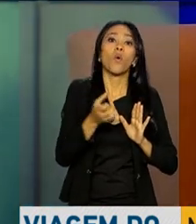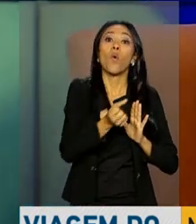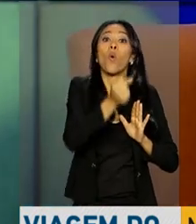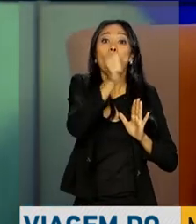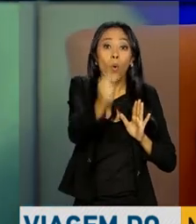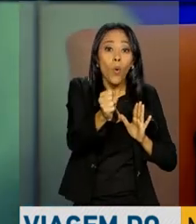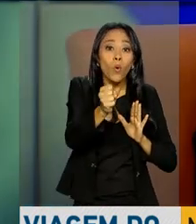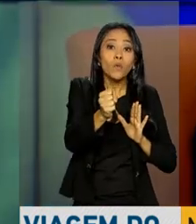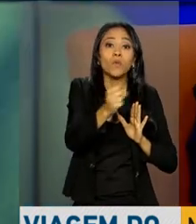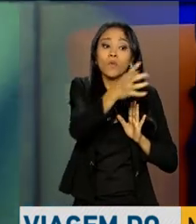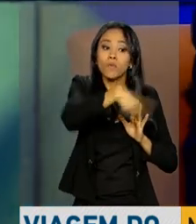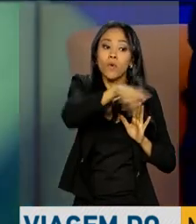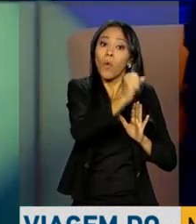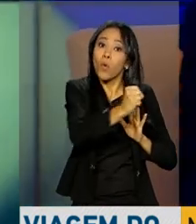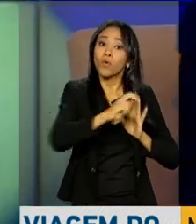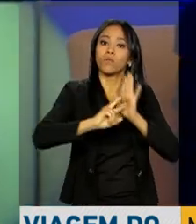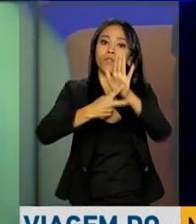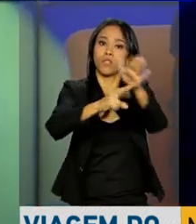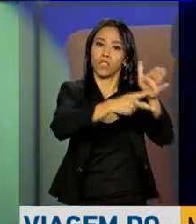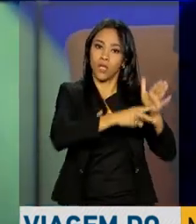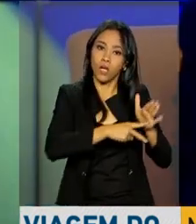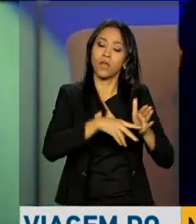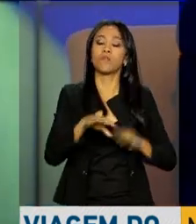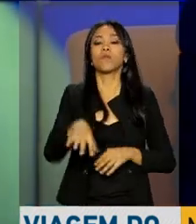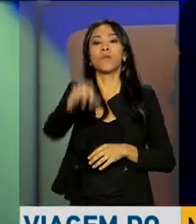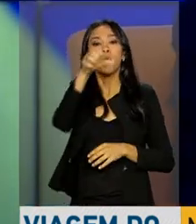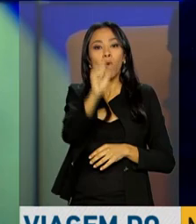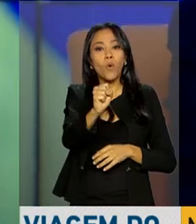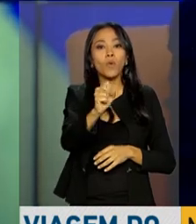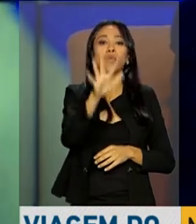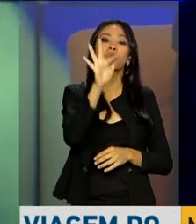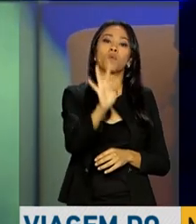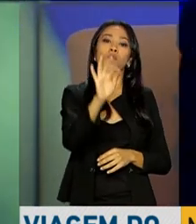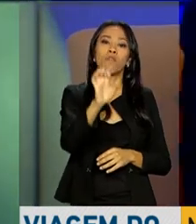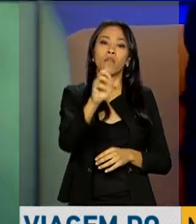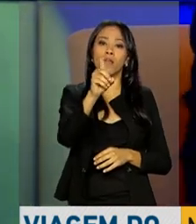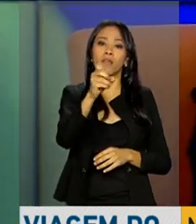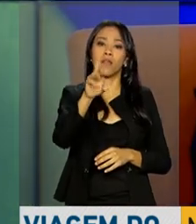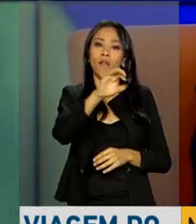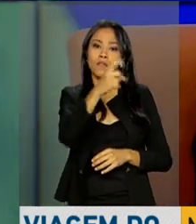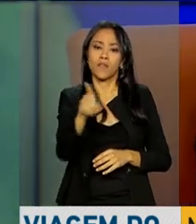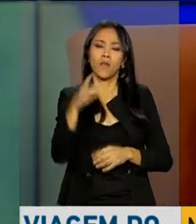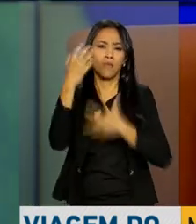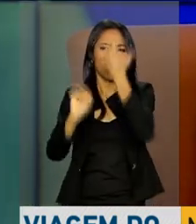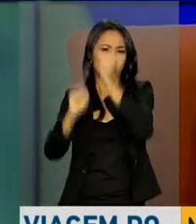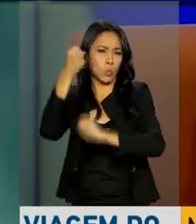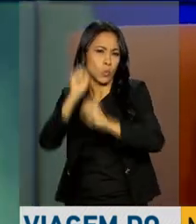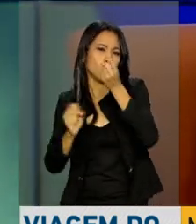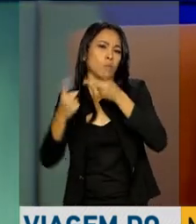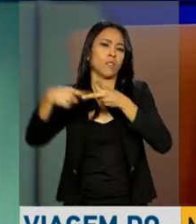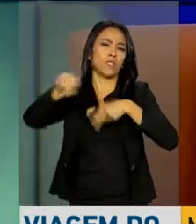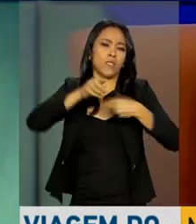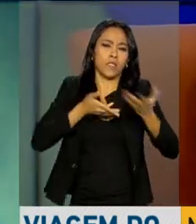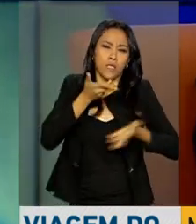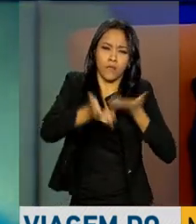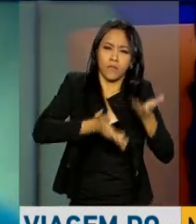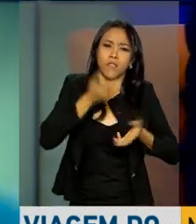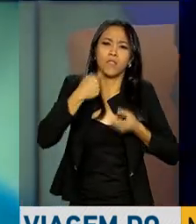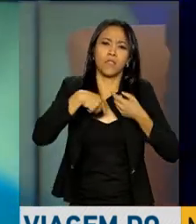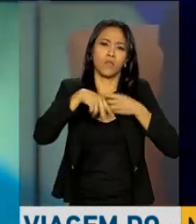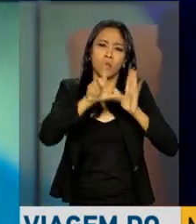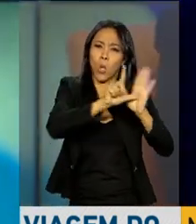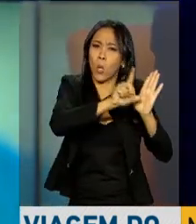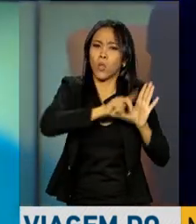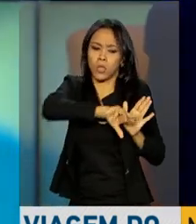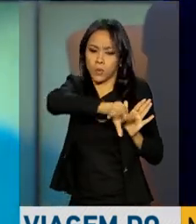8 centrais sindicais, portanto, dos empregados, e 8 federações de indústria, serviços, comércio, etc., todos de acordo com o